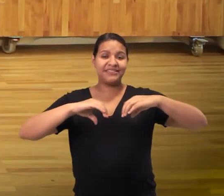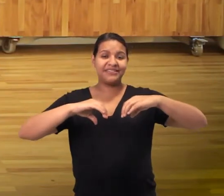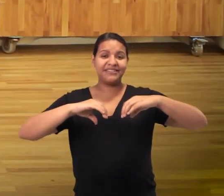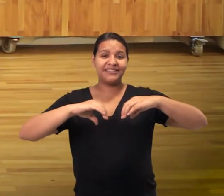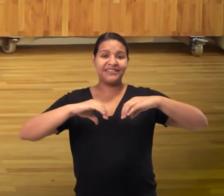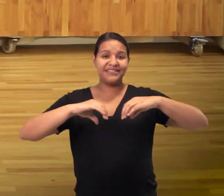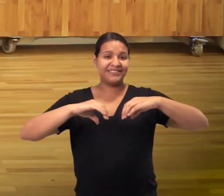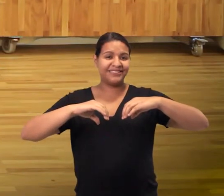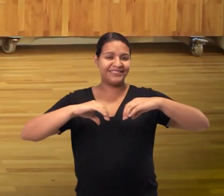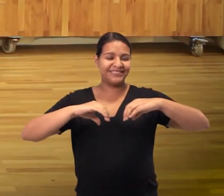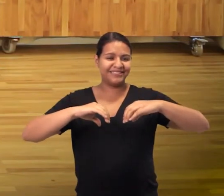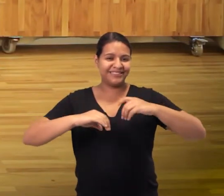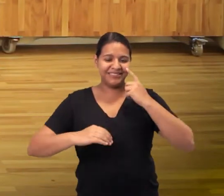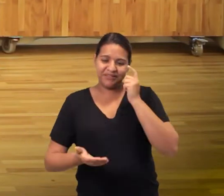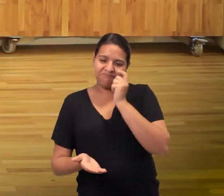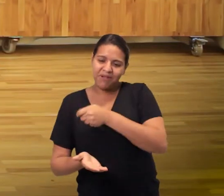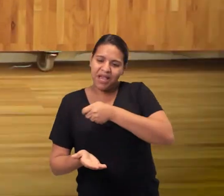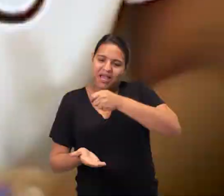Sol, Lá.